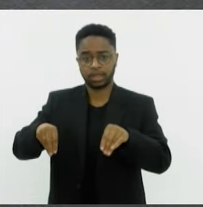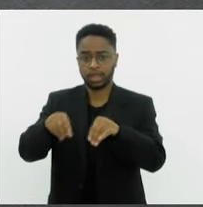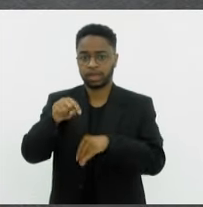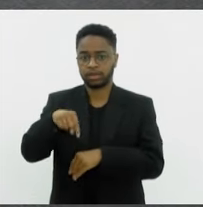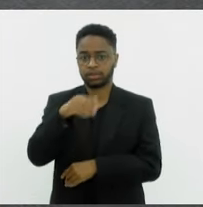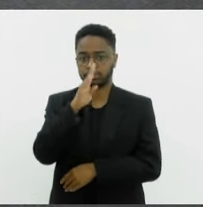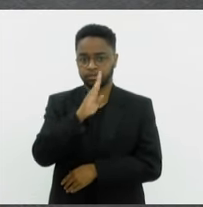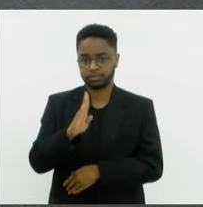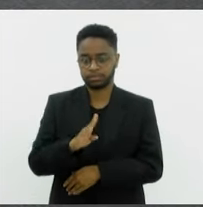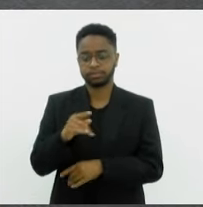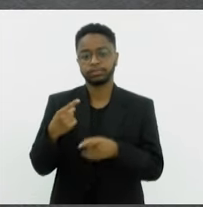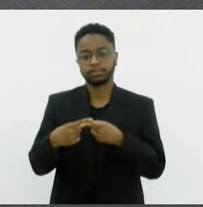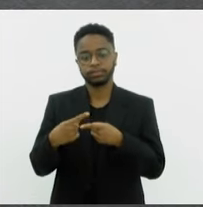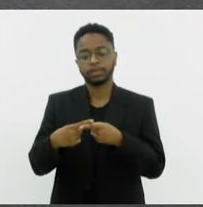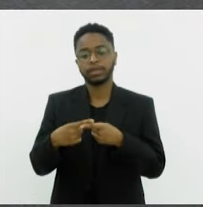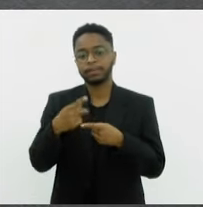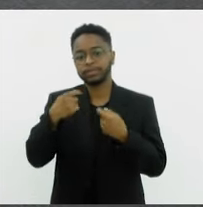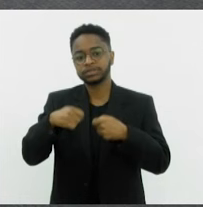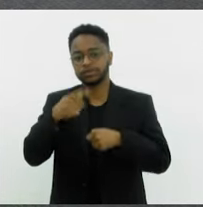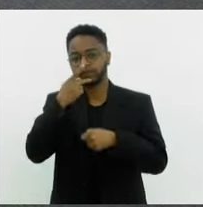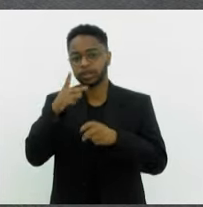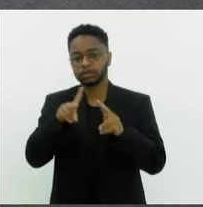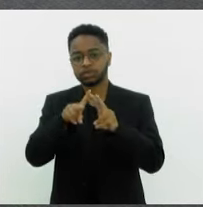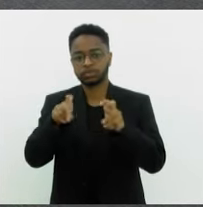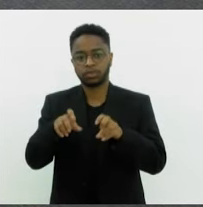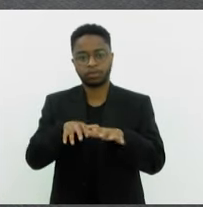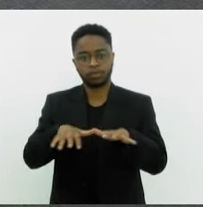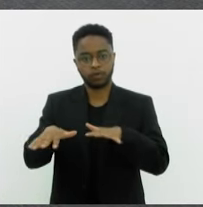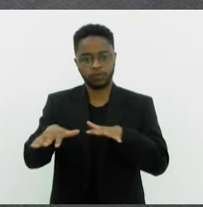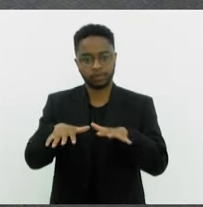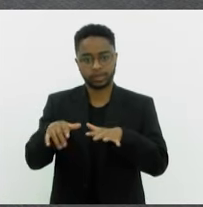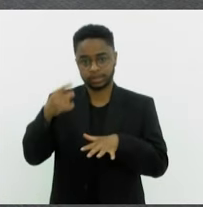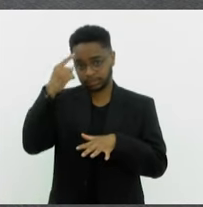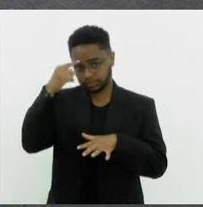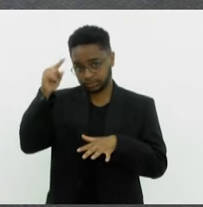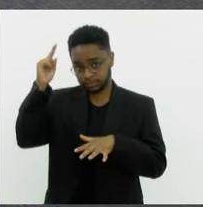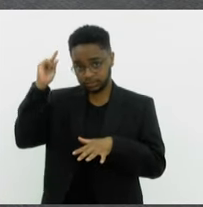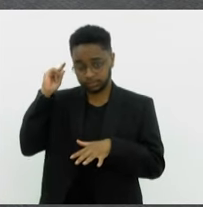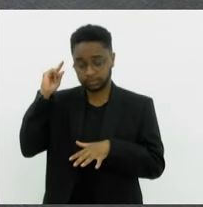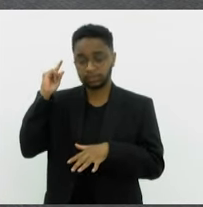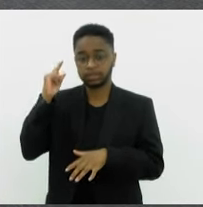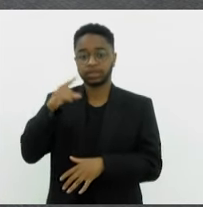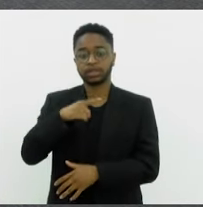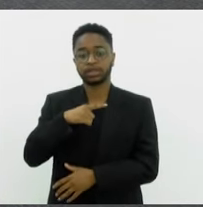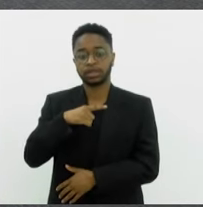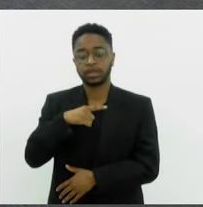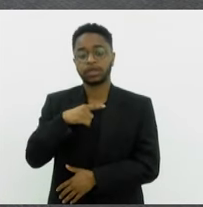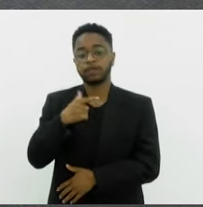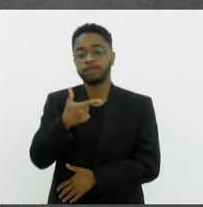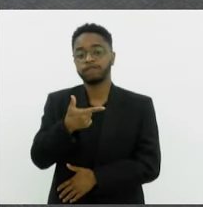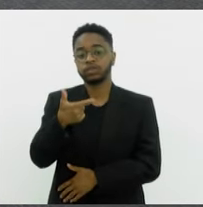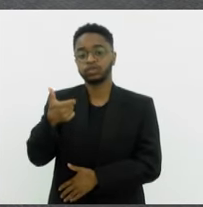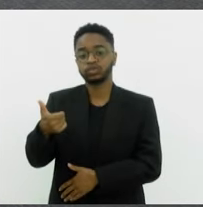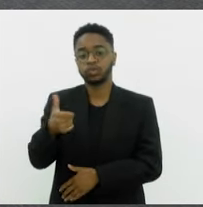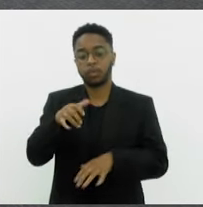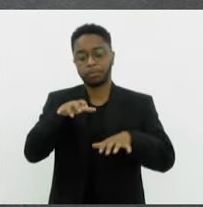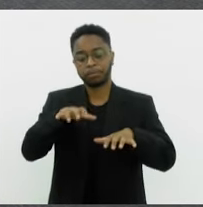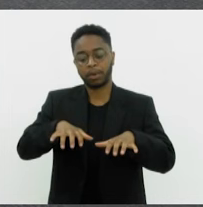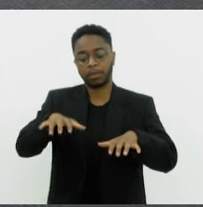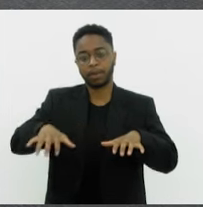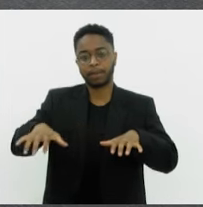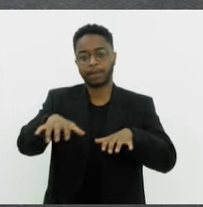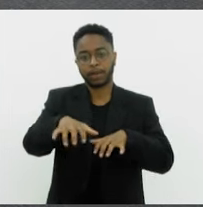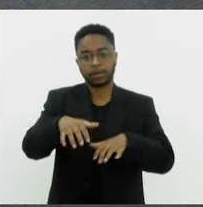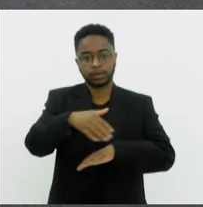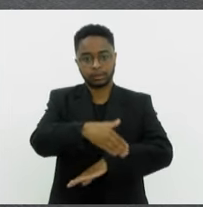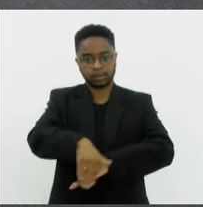É falar de um movimento que, na última semana, colocou pelo menos 21 ocupações na pista,